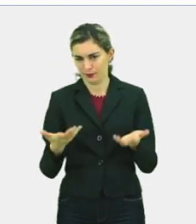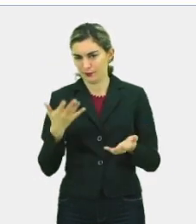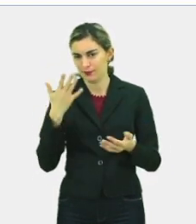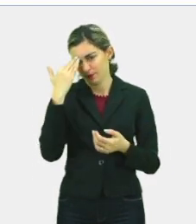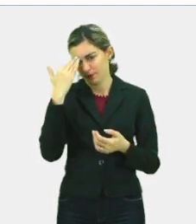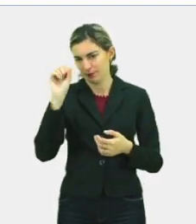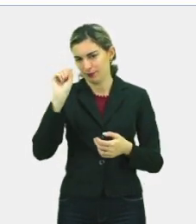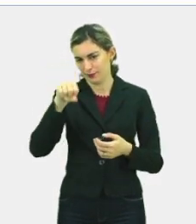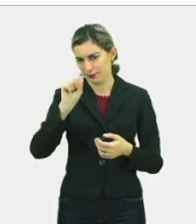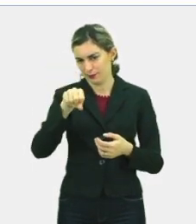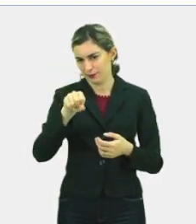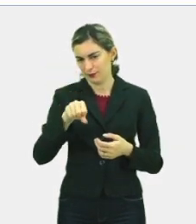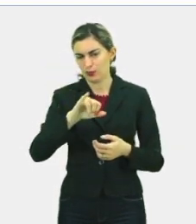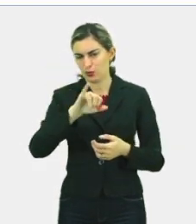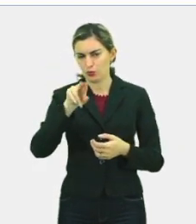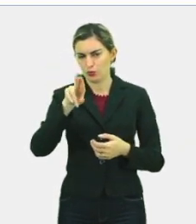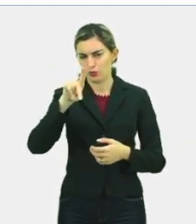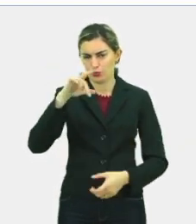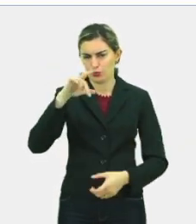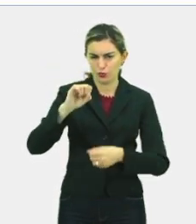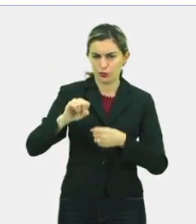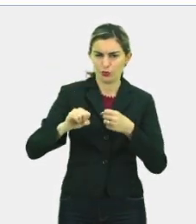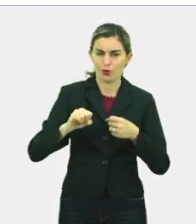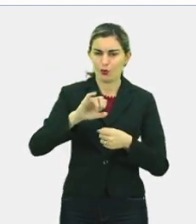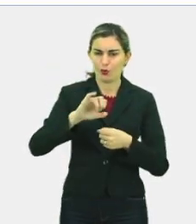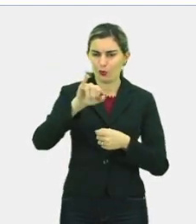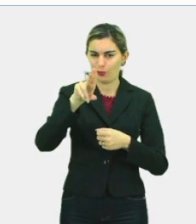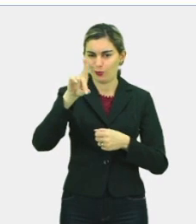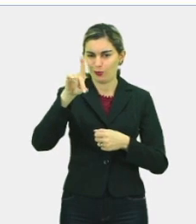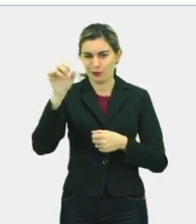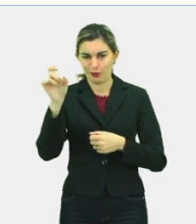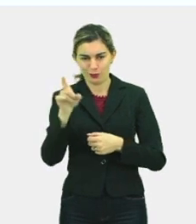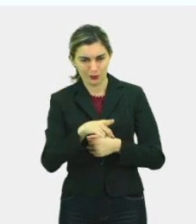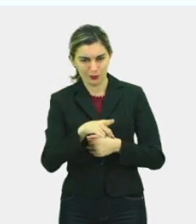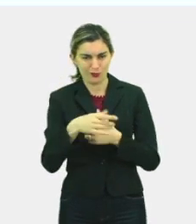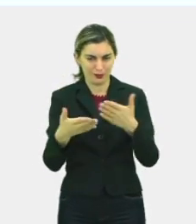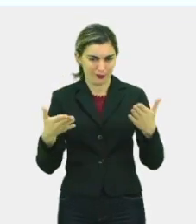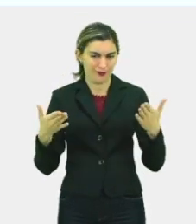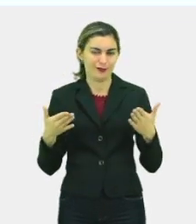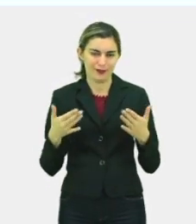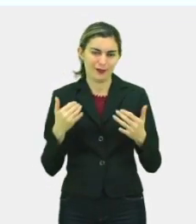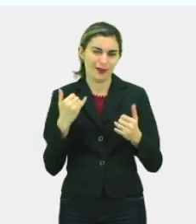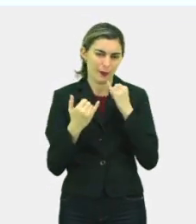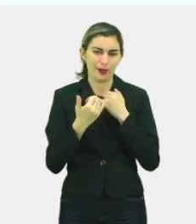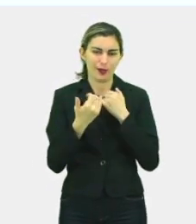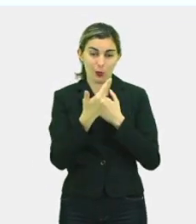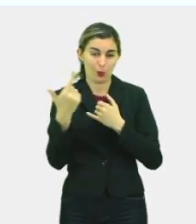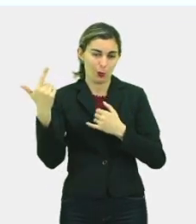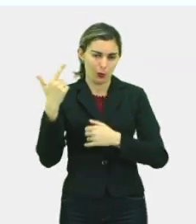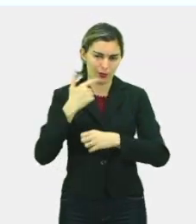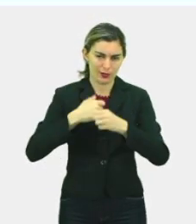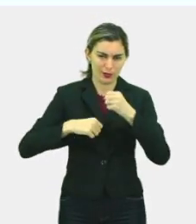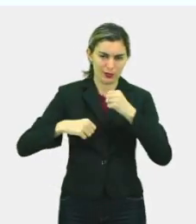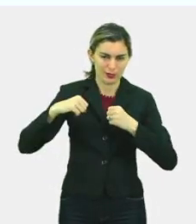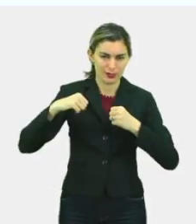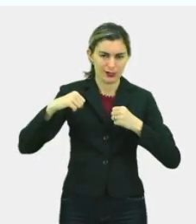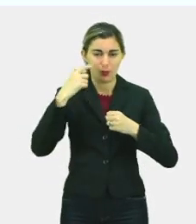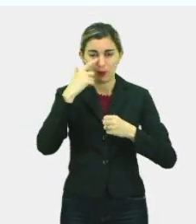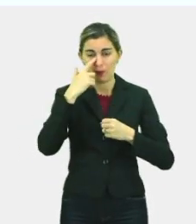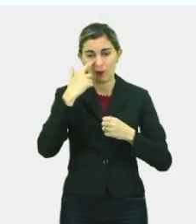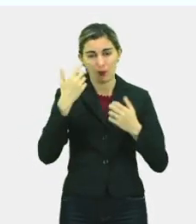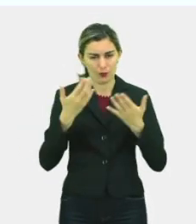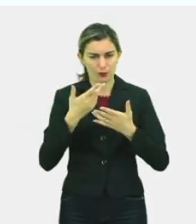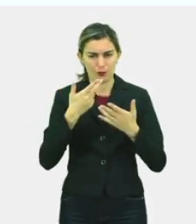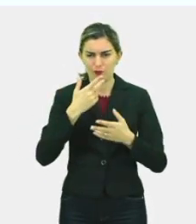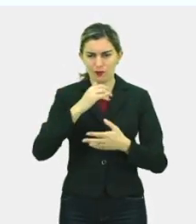Acho que sabe sim. É o judô. A indumentária aparecem com outras artes marciais, mas